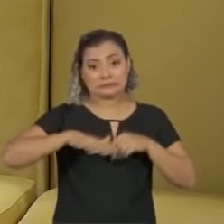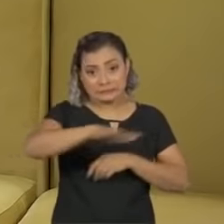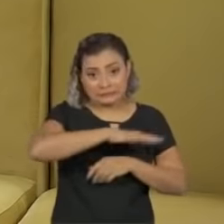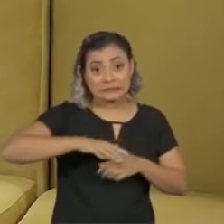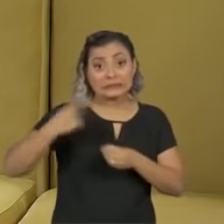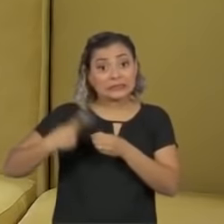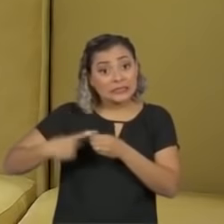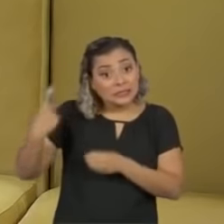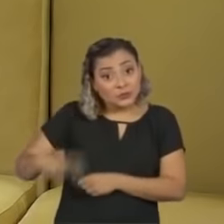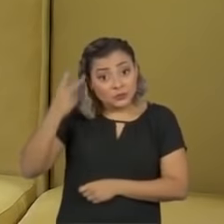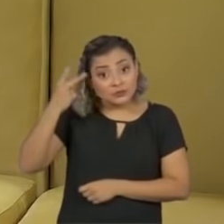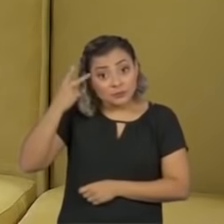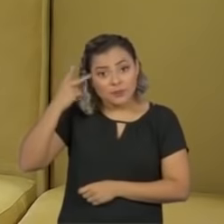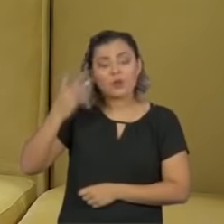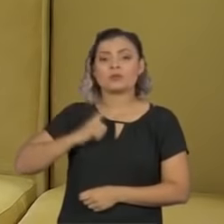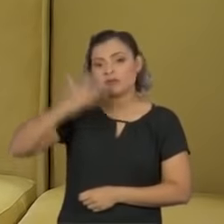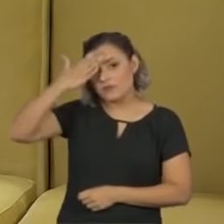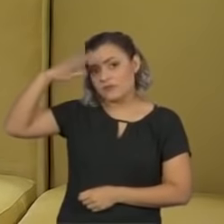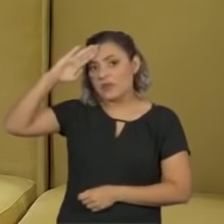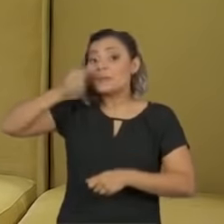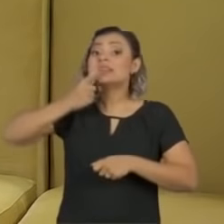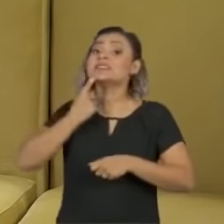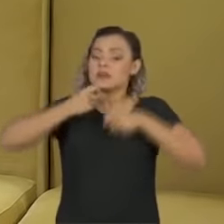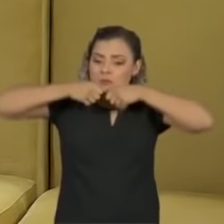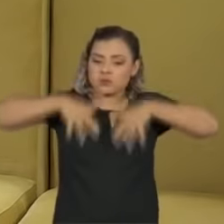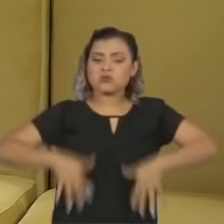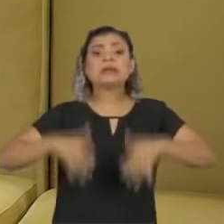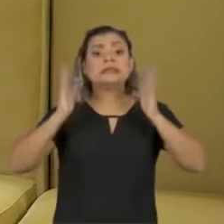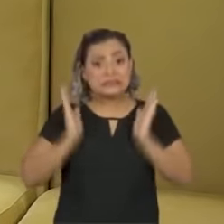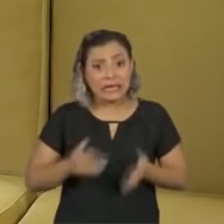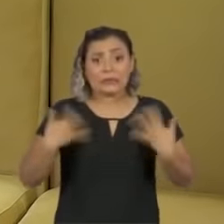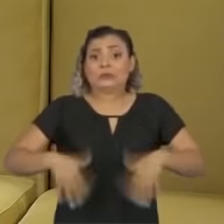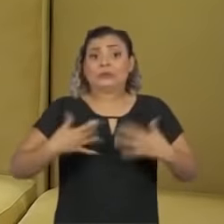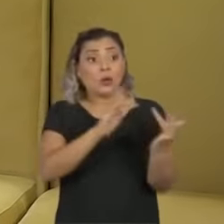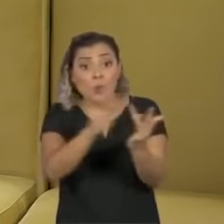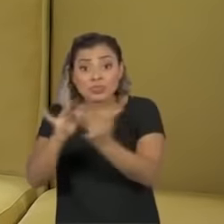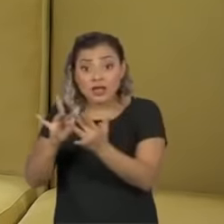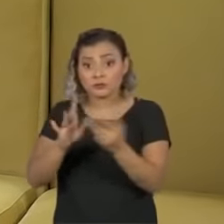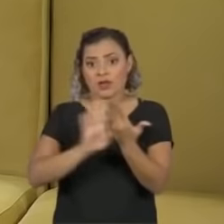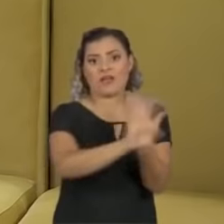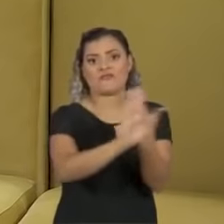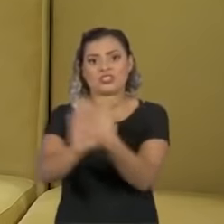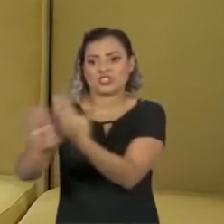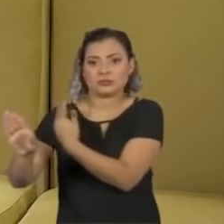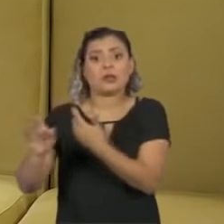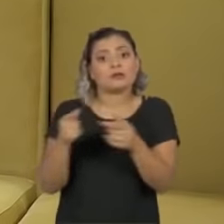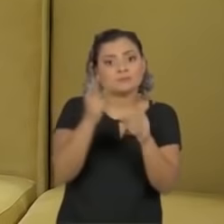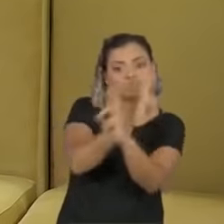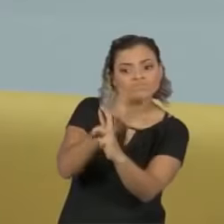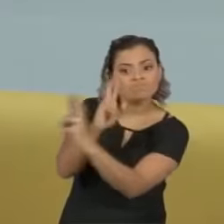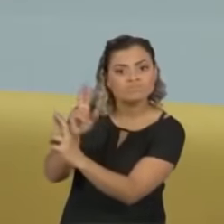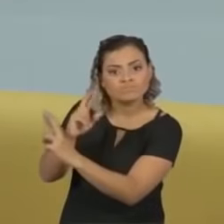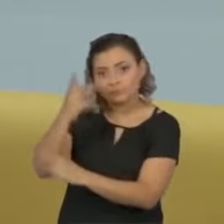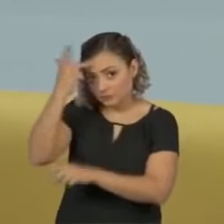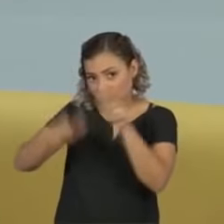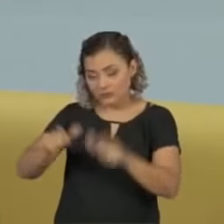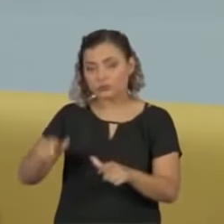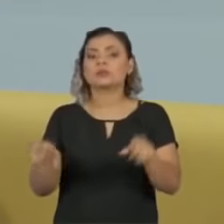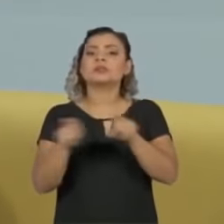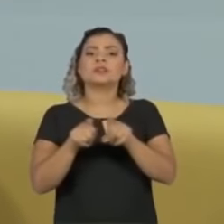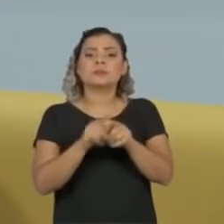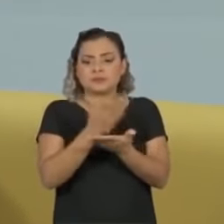interior paulista. Profissionais de saúde e pessoas que tiveram contato com ele estão sendo monitorados.